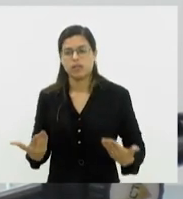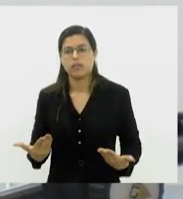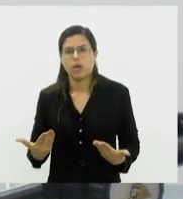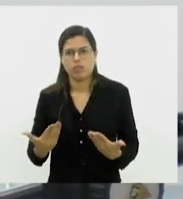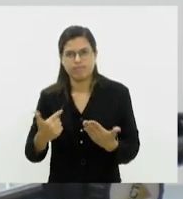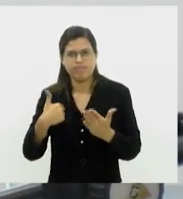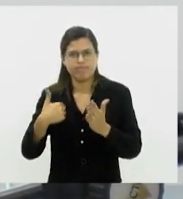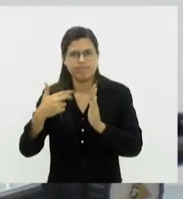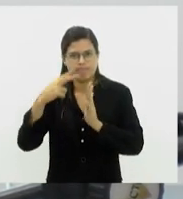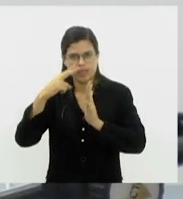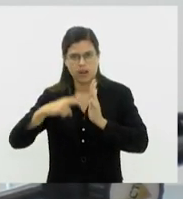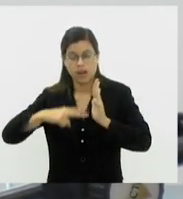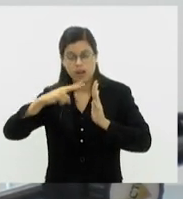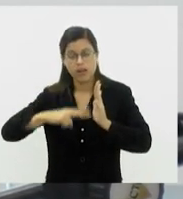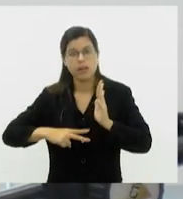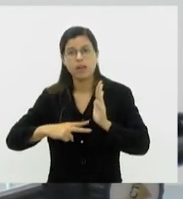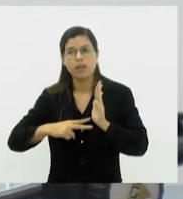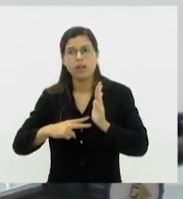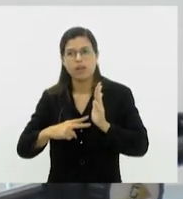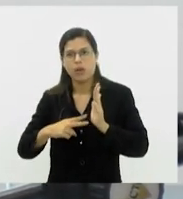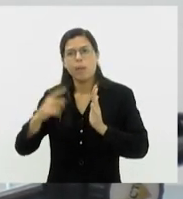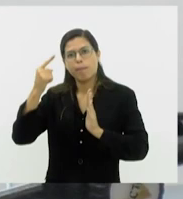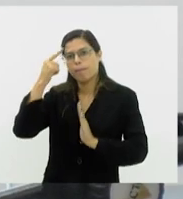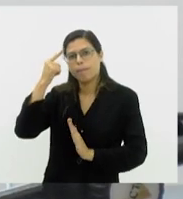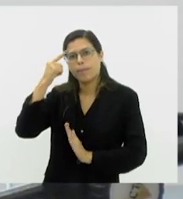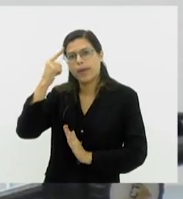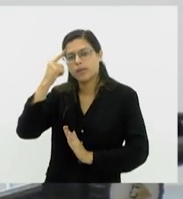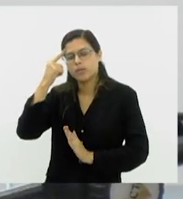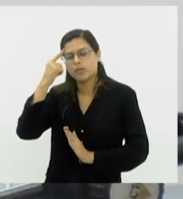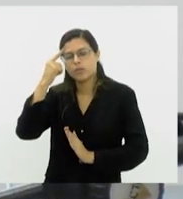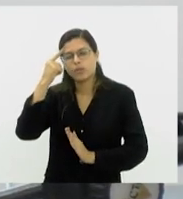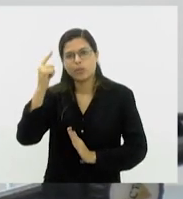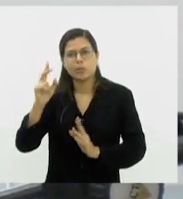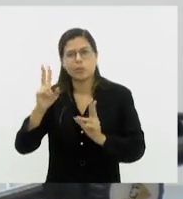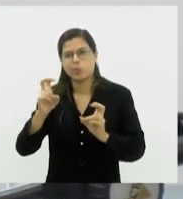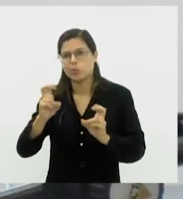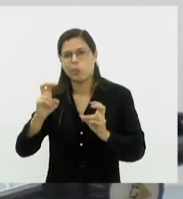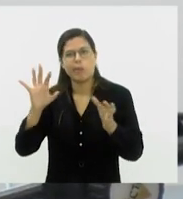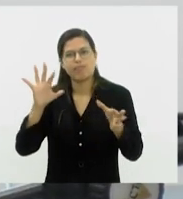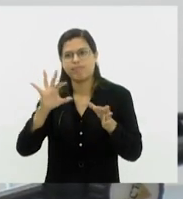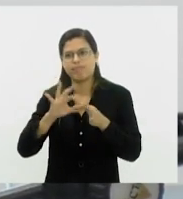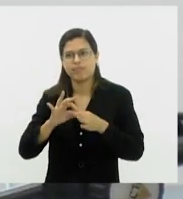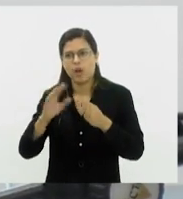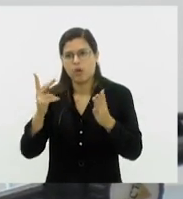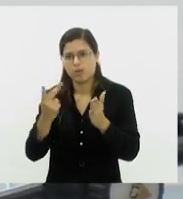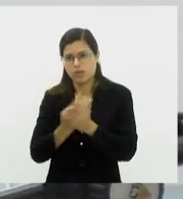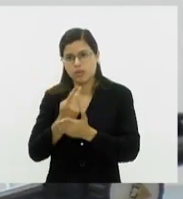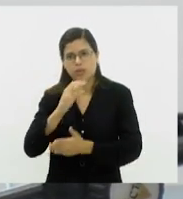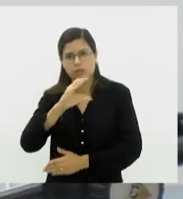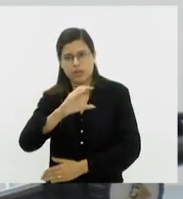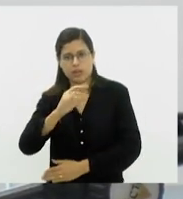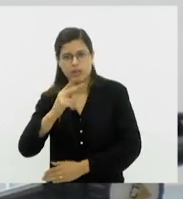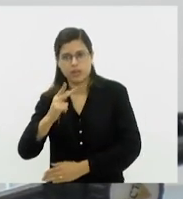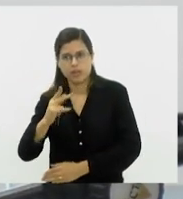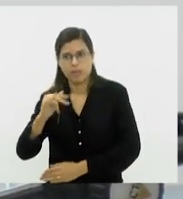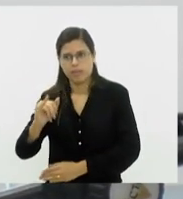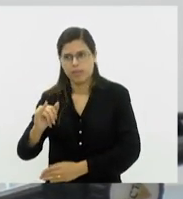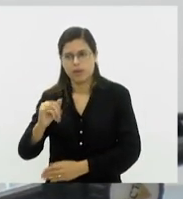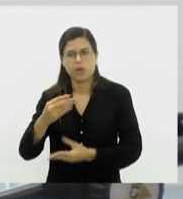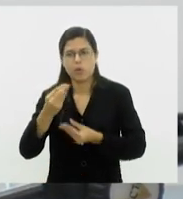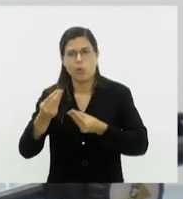ler o o que eu penso a respeito dos acontecimentos dessa CPI como